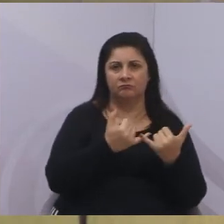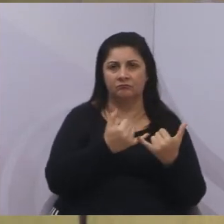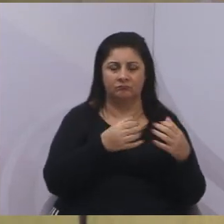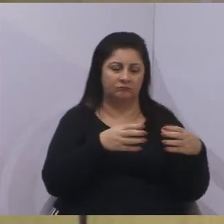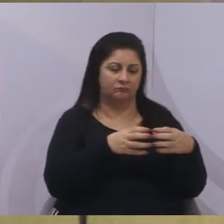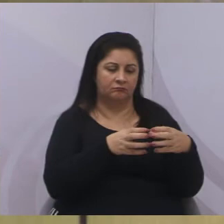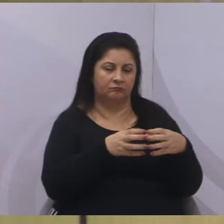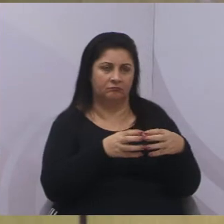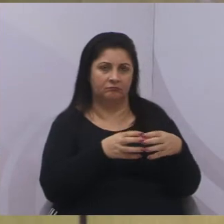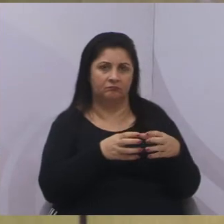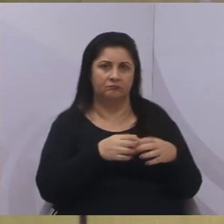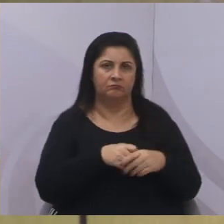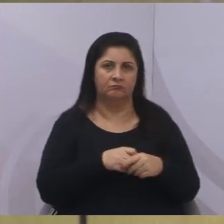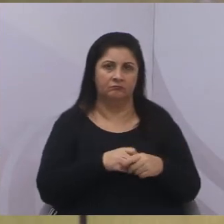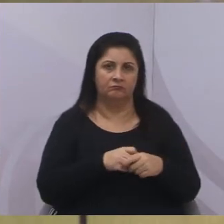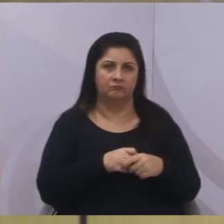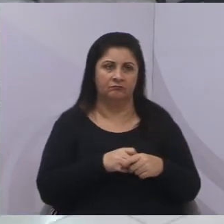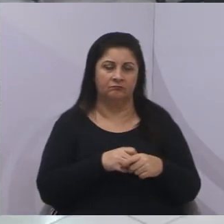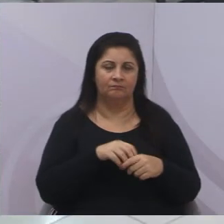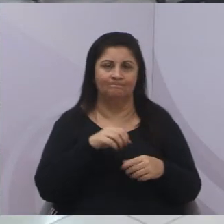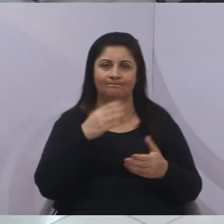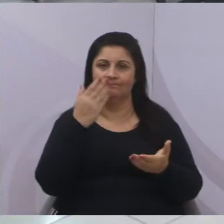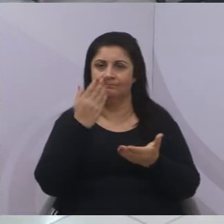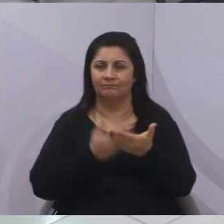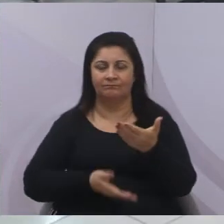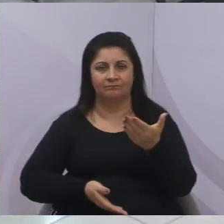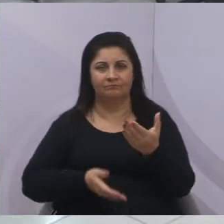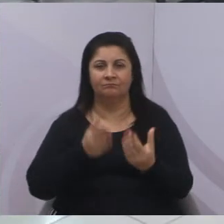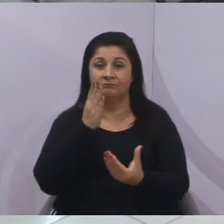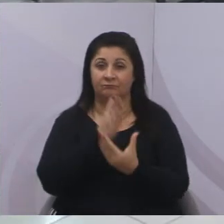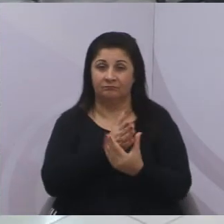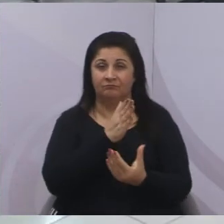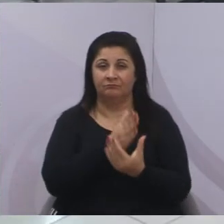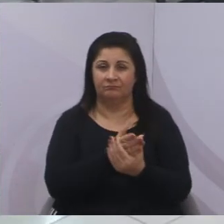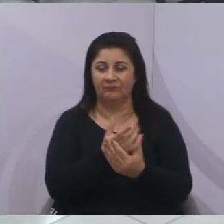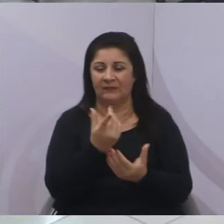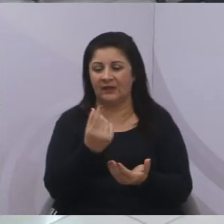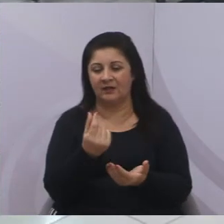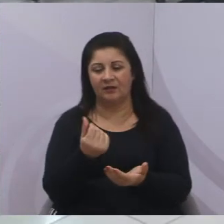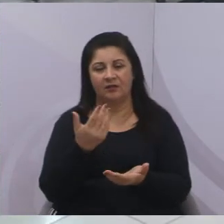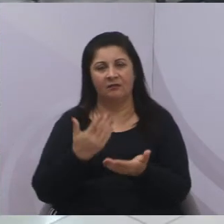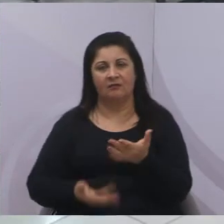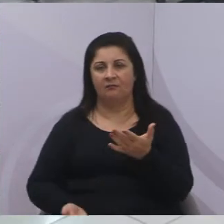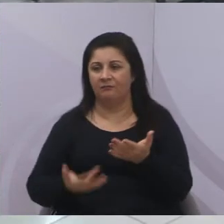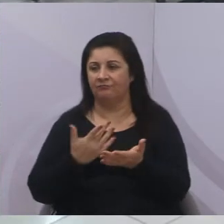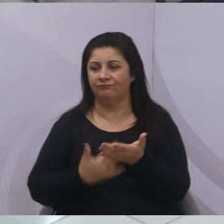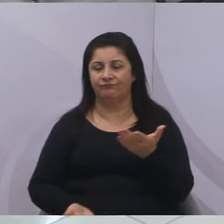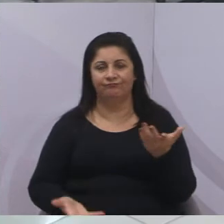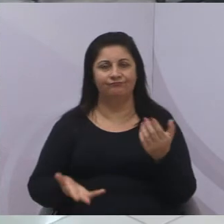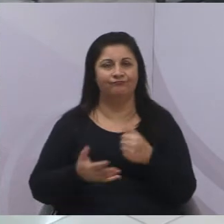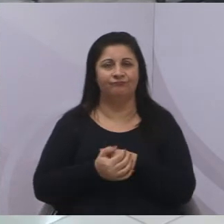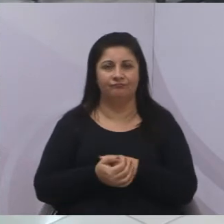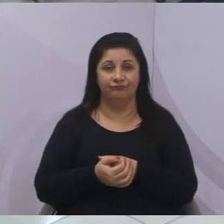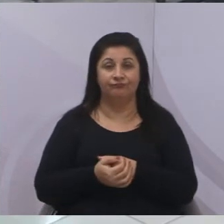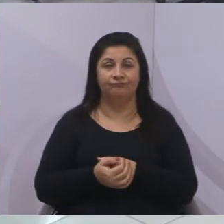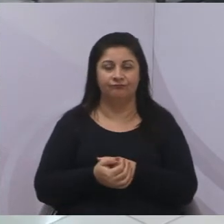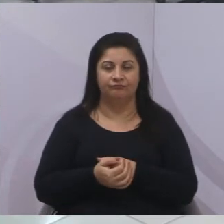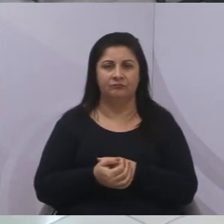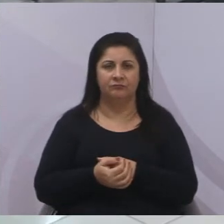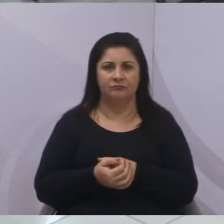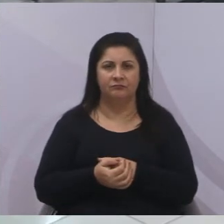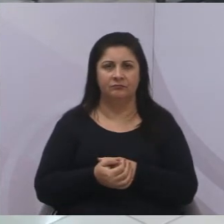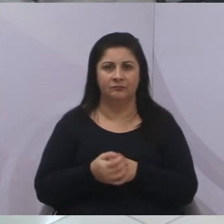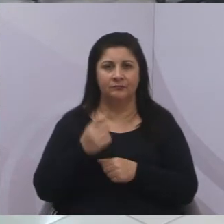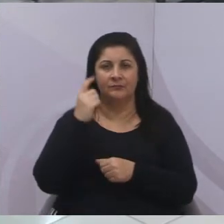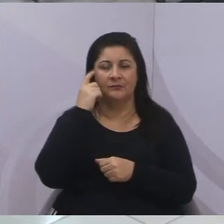gente perde uma ação e que vai um dinheiro, né? Para mim é um dinheirão, eu faço conta, eu falo assim,